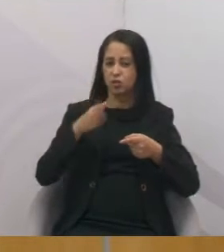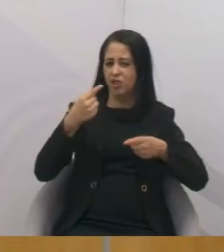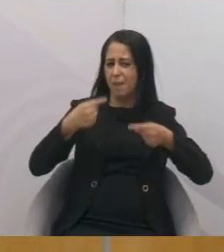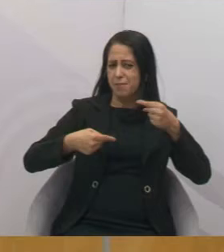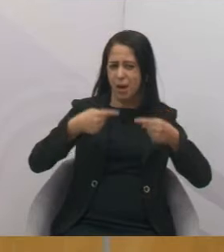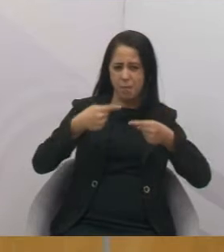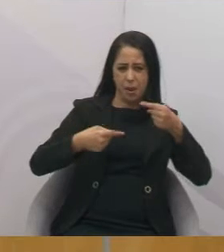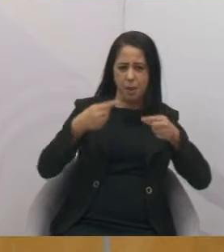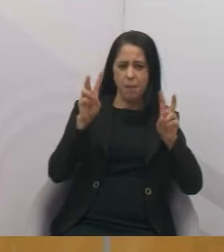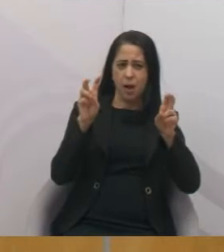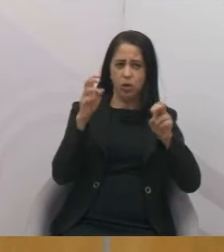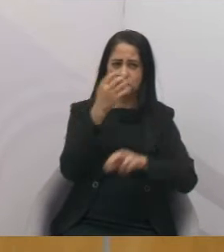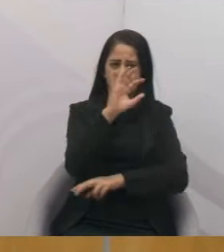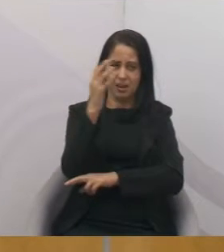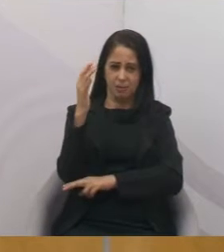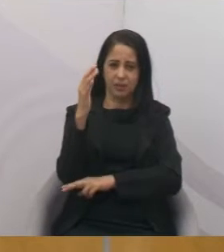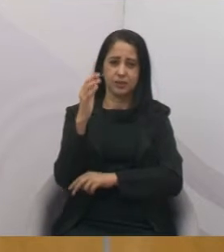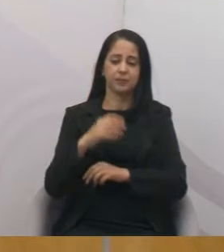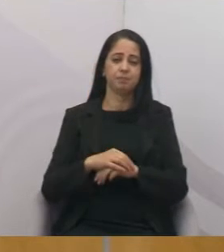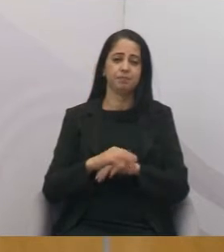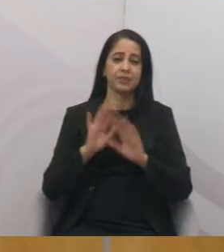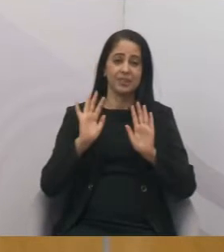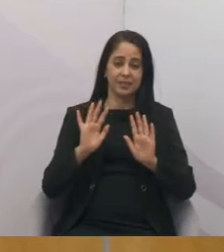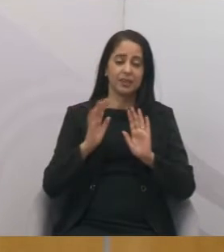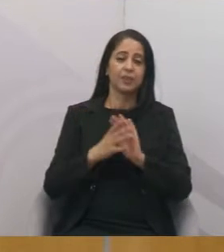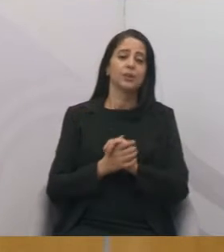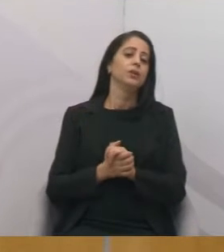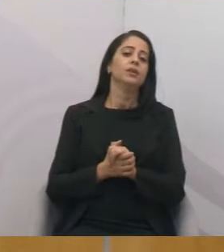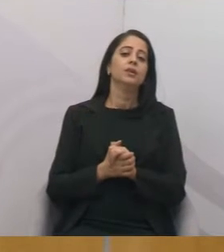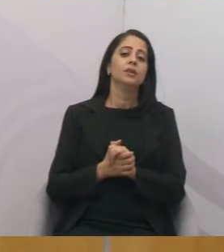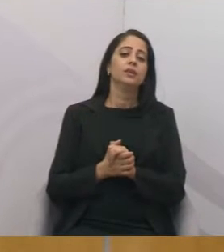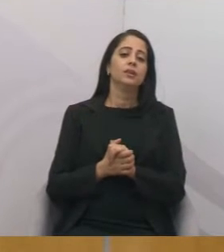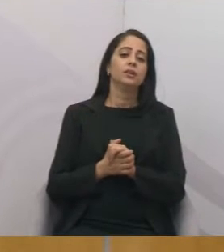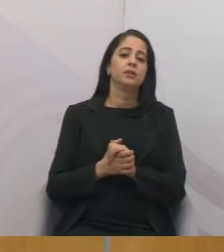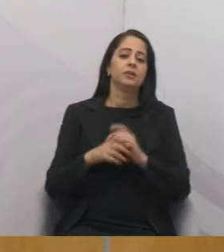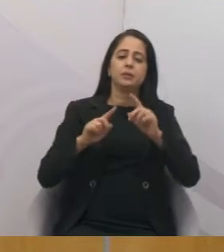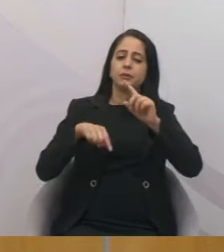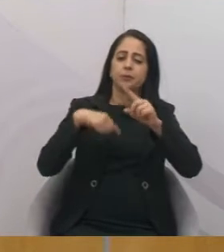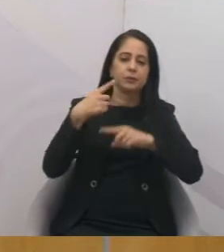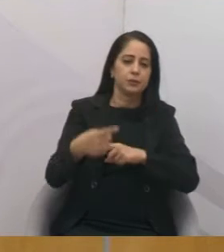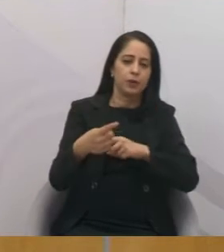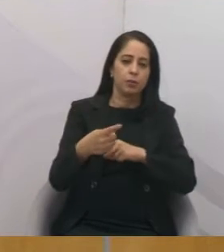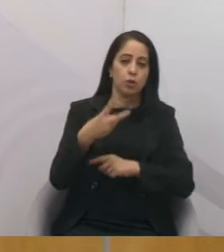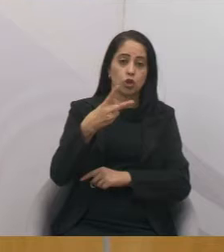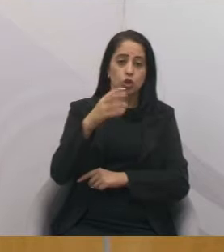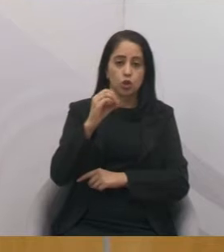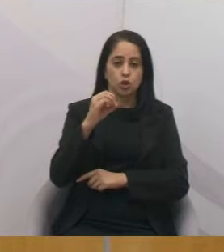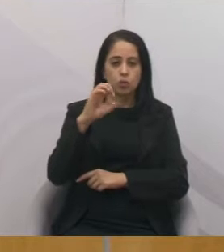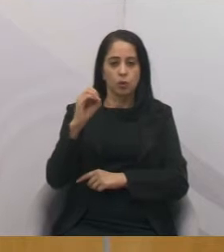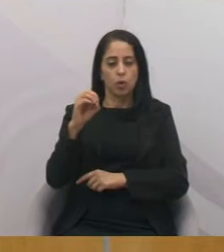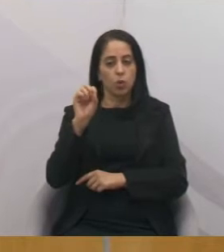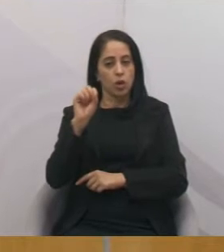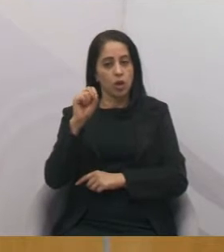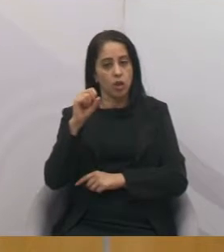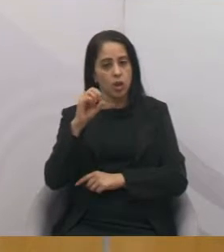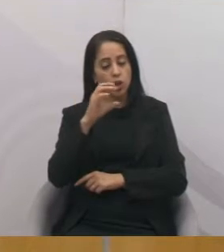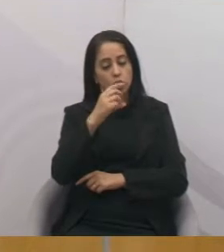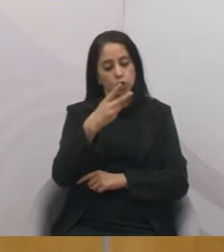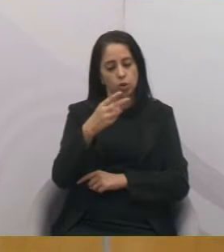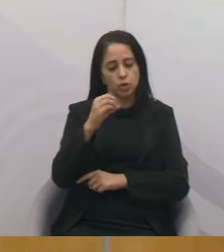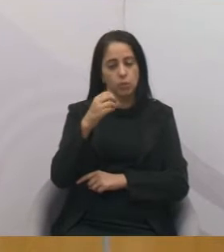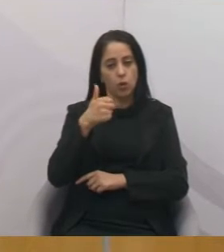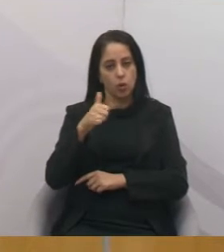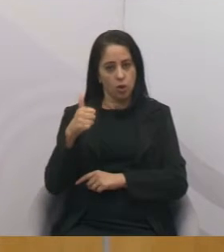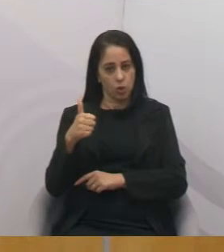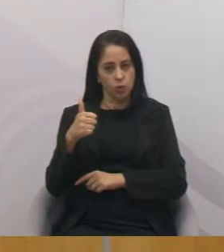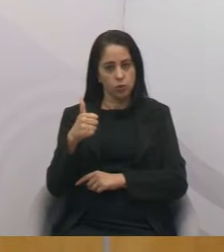assunto. E depois, mais precisamente em 2011, nós tivemos aí